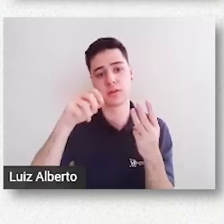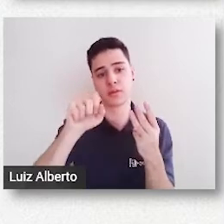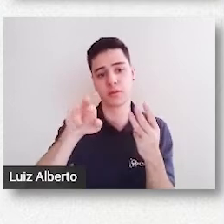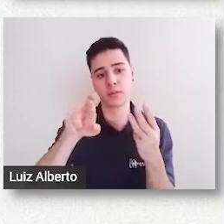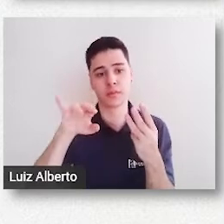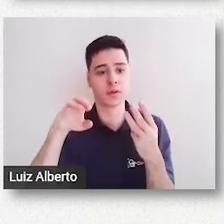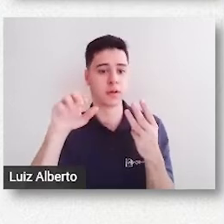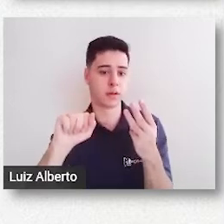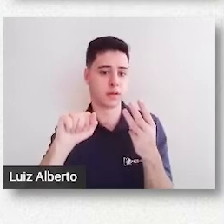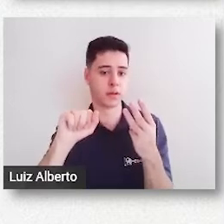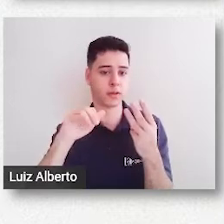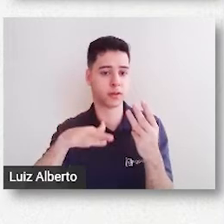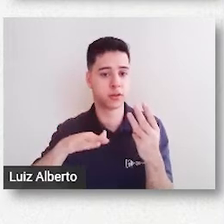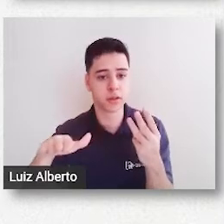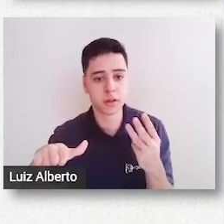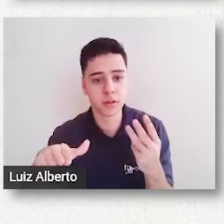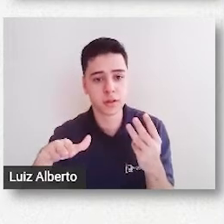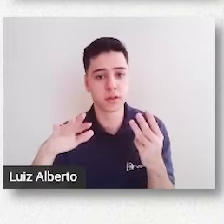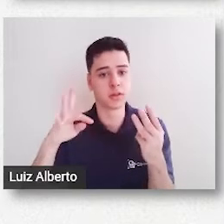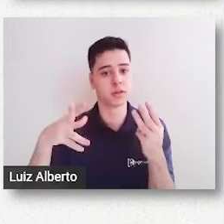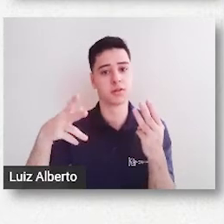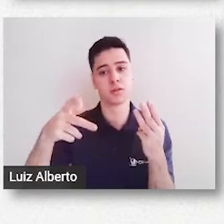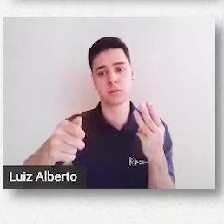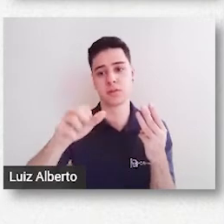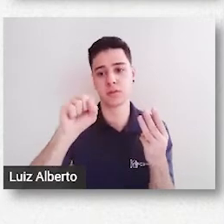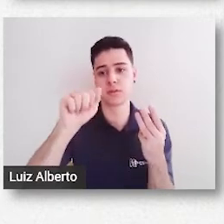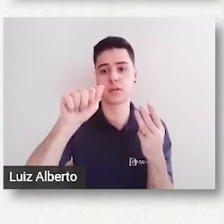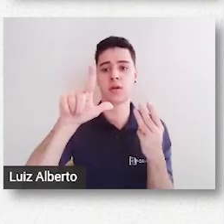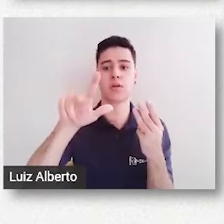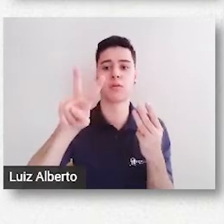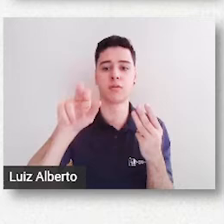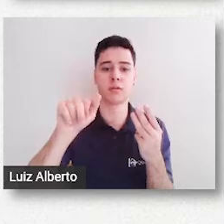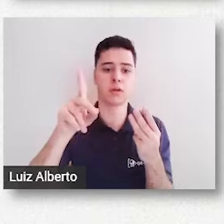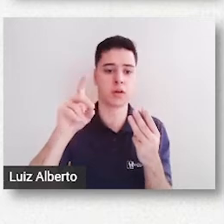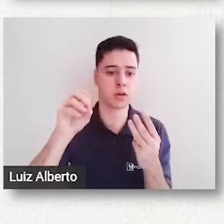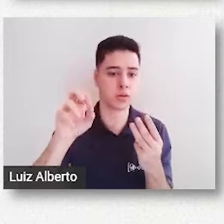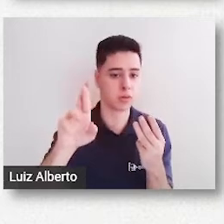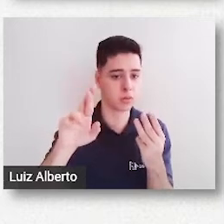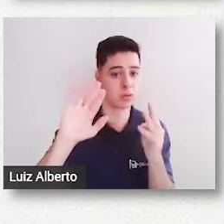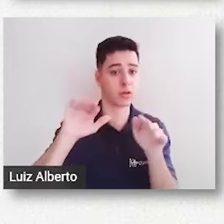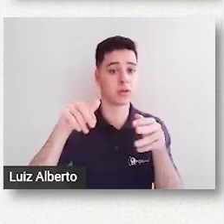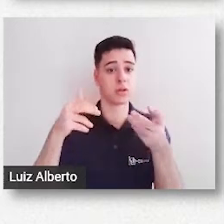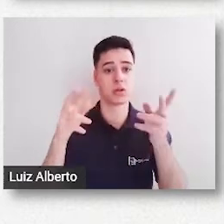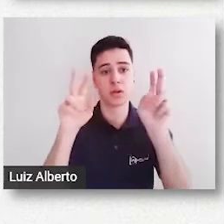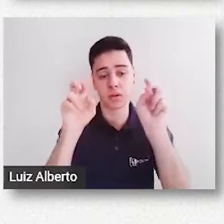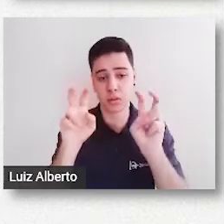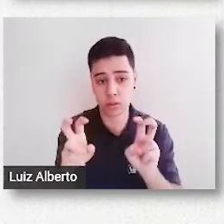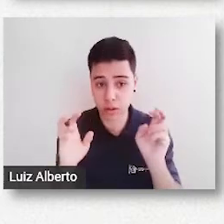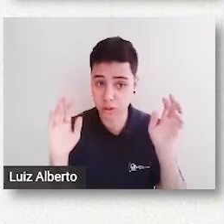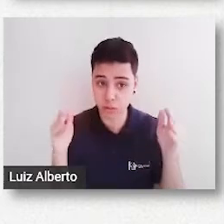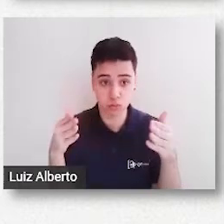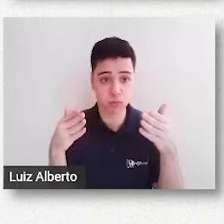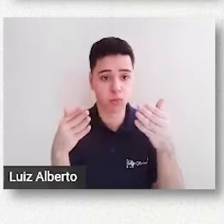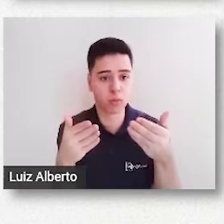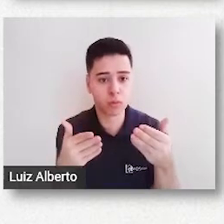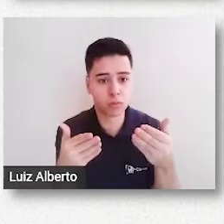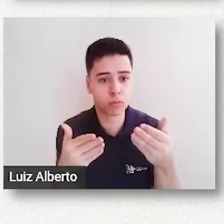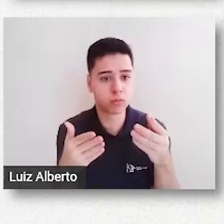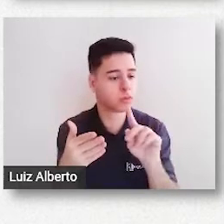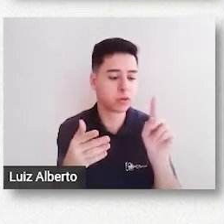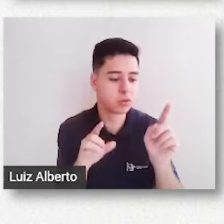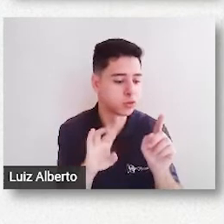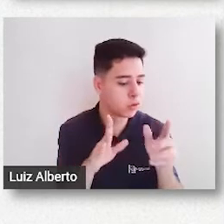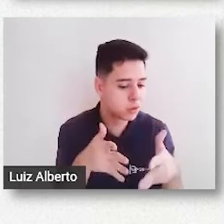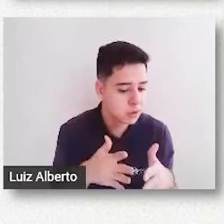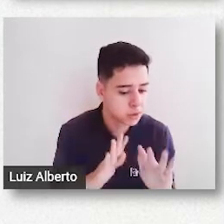do Salvador. Então, esses temas se concentram muito, e não só no nascimento de